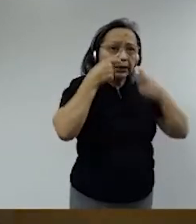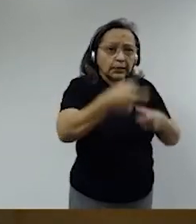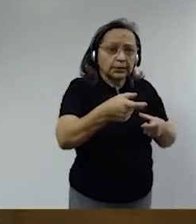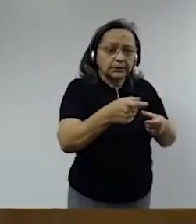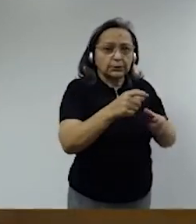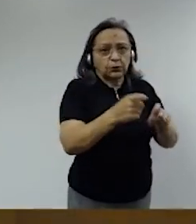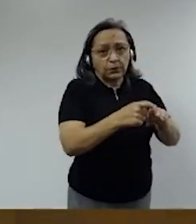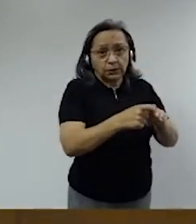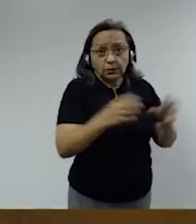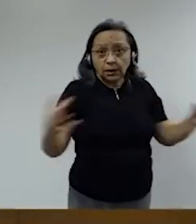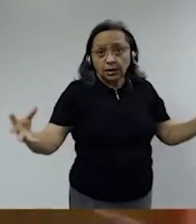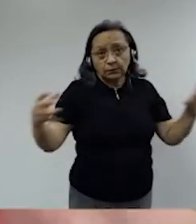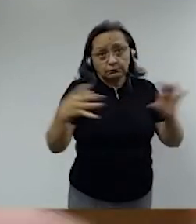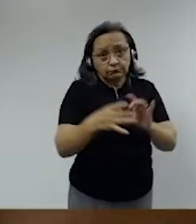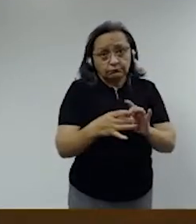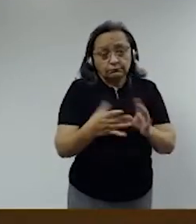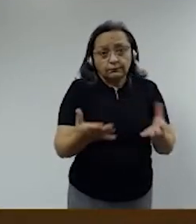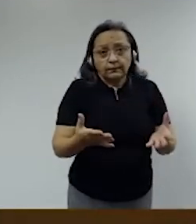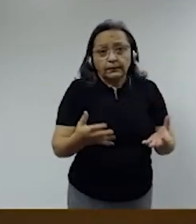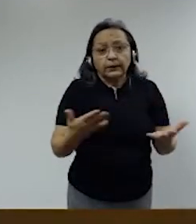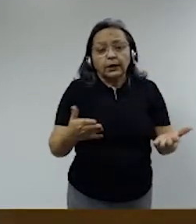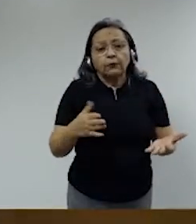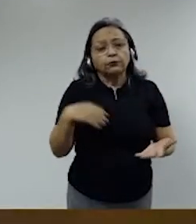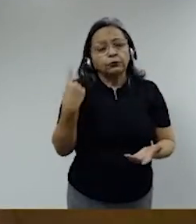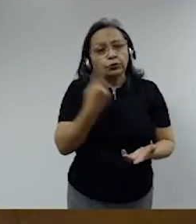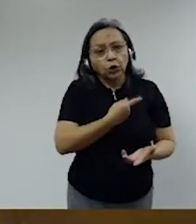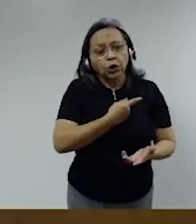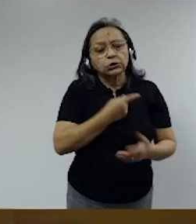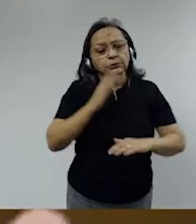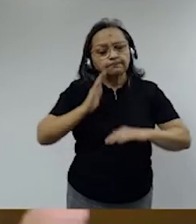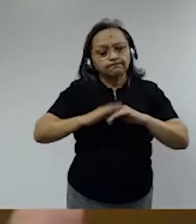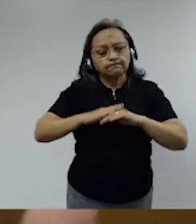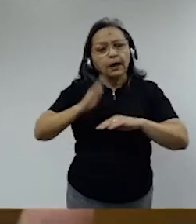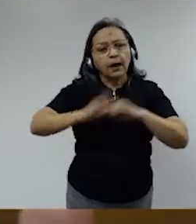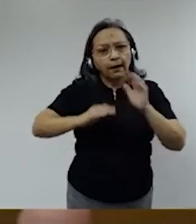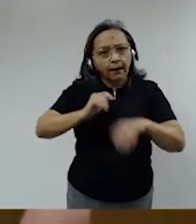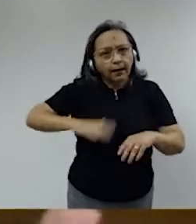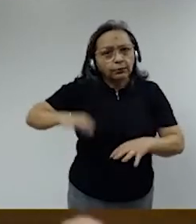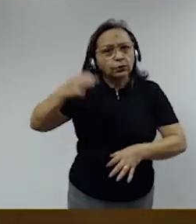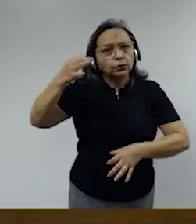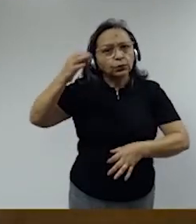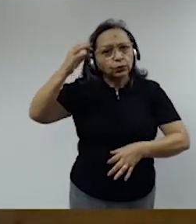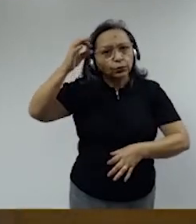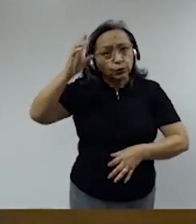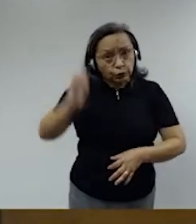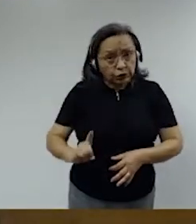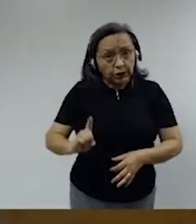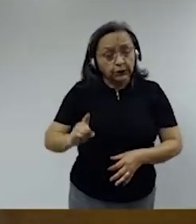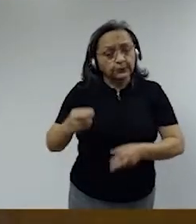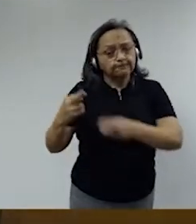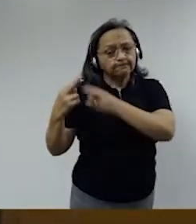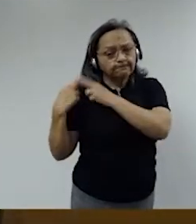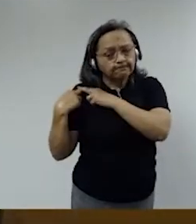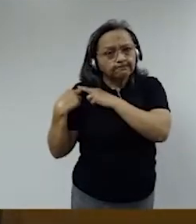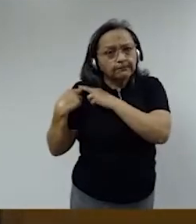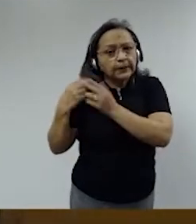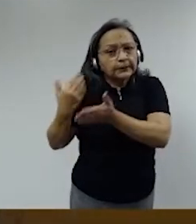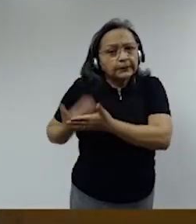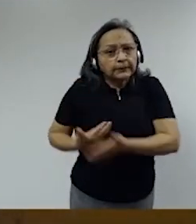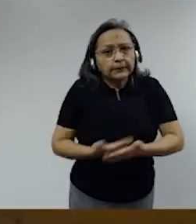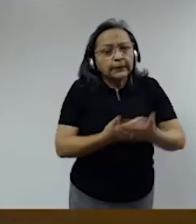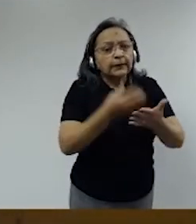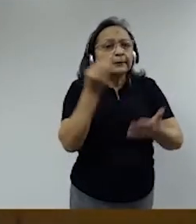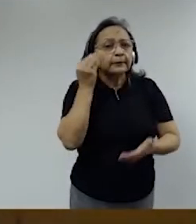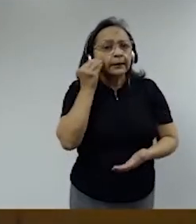envolvidos nessa relação. Então, cabe a nós, operadores do direito, tentarmos lidar aqui com